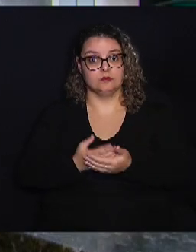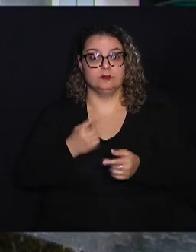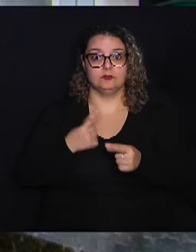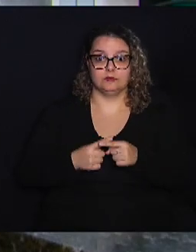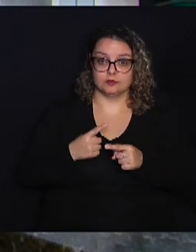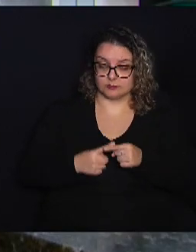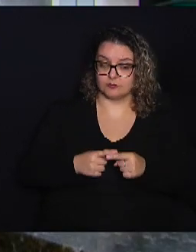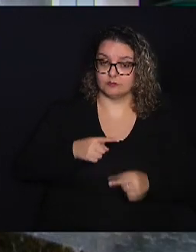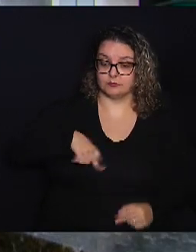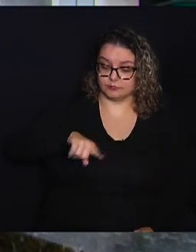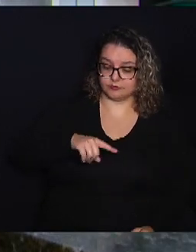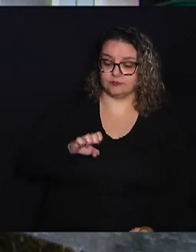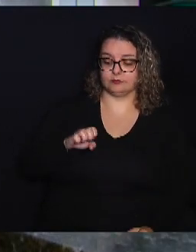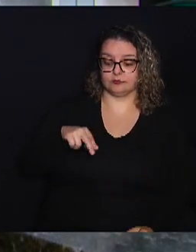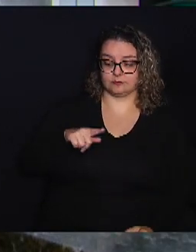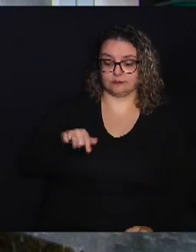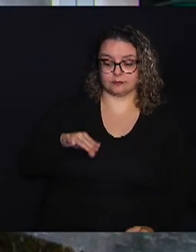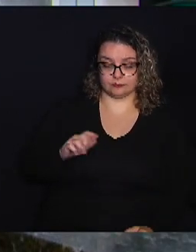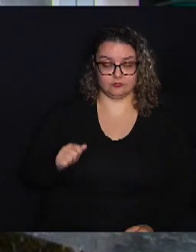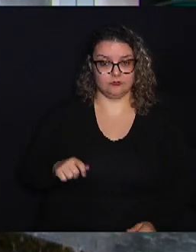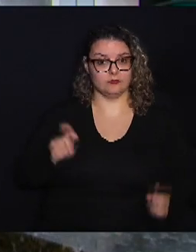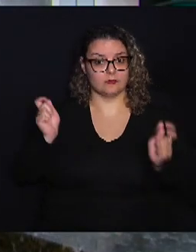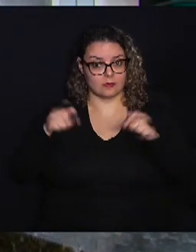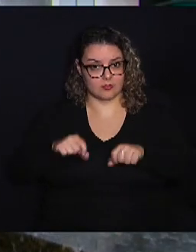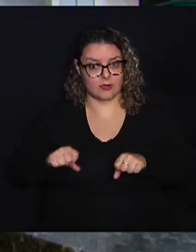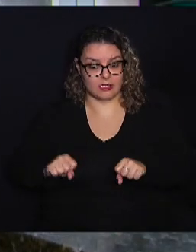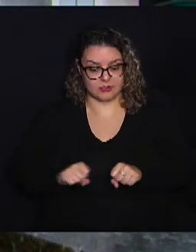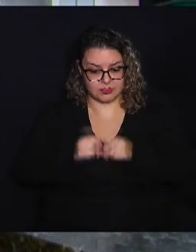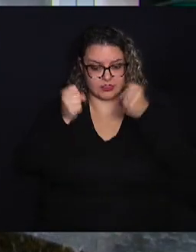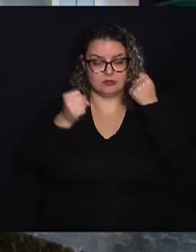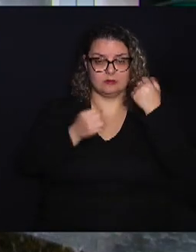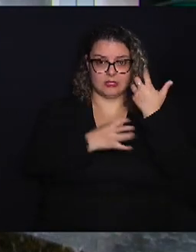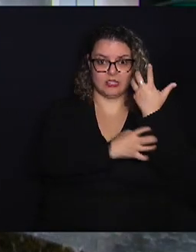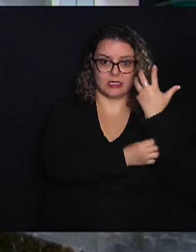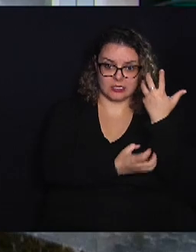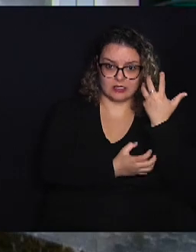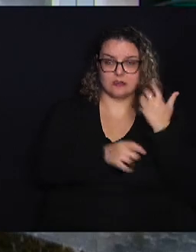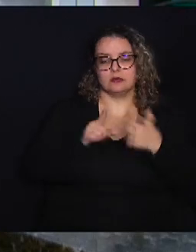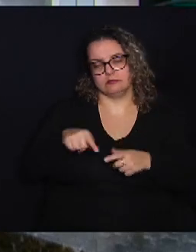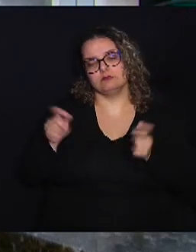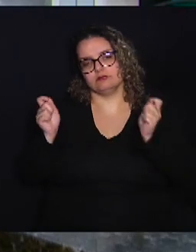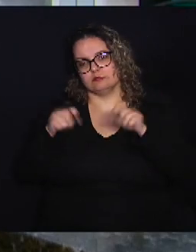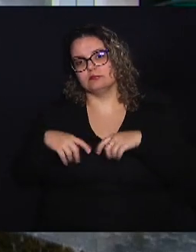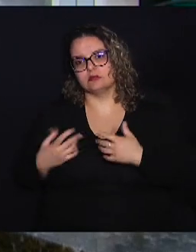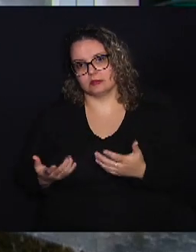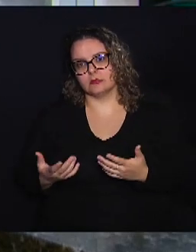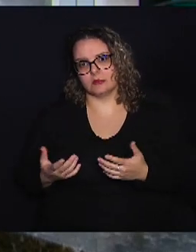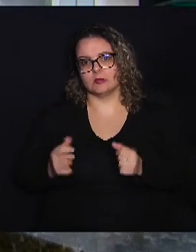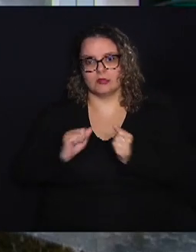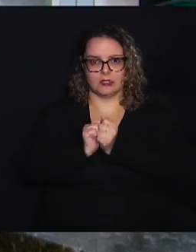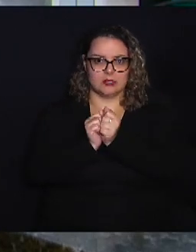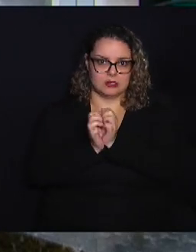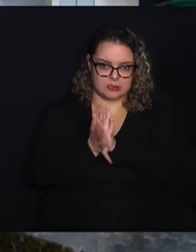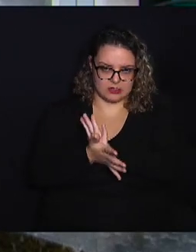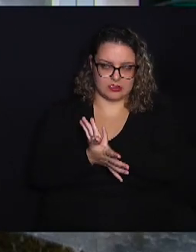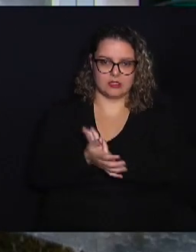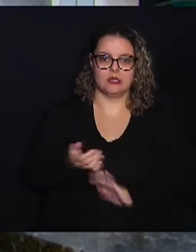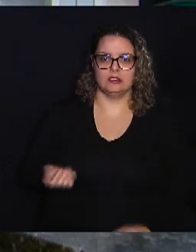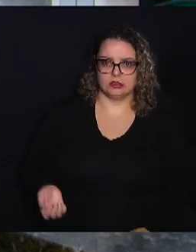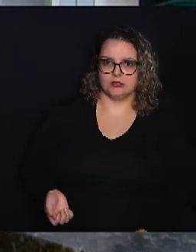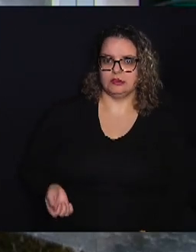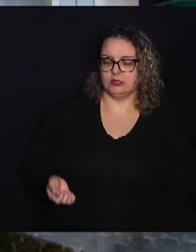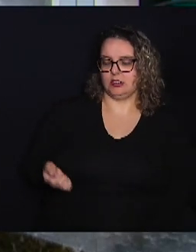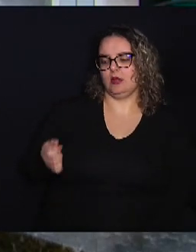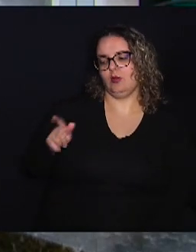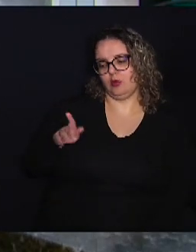essas enzimas, elas também, se elas são capazes de quebrar até casca de árvore, elas são capazes de degradar o bagaço,